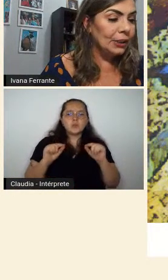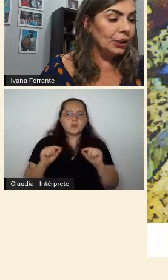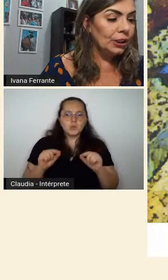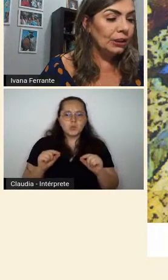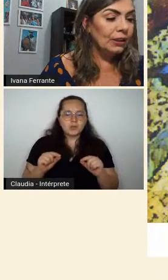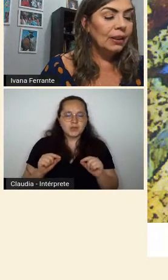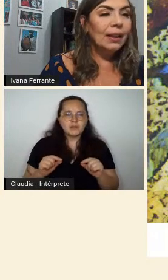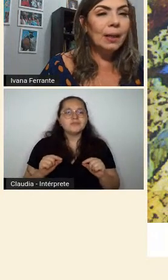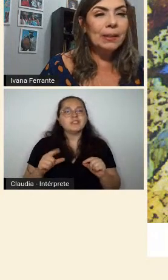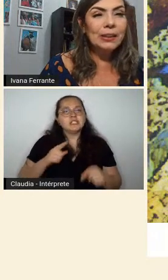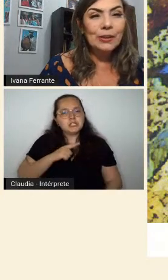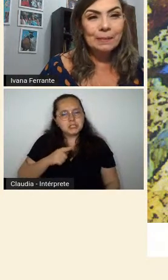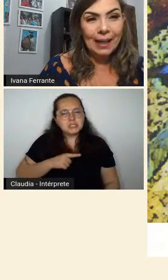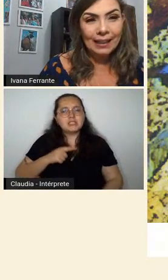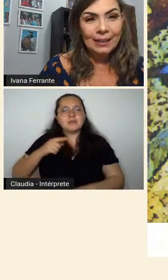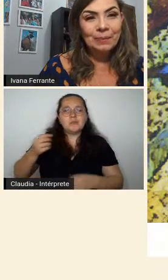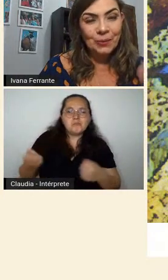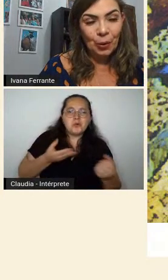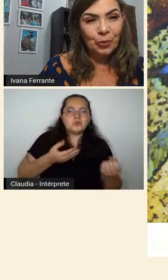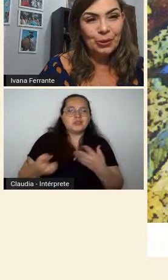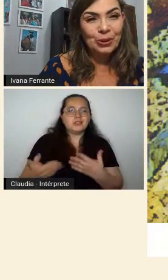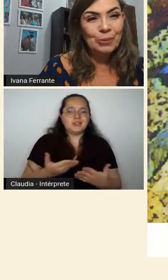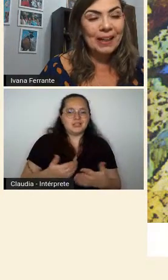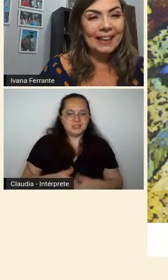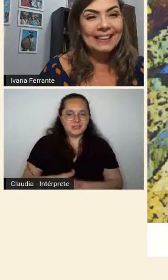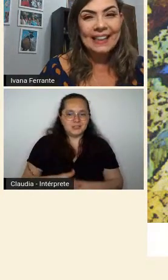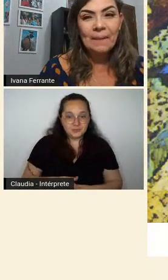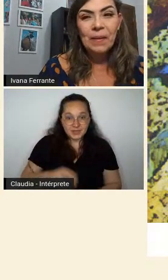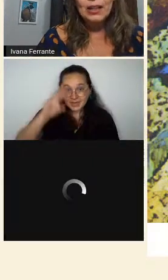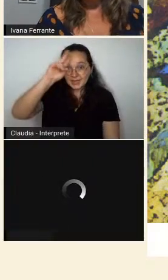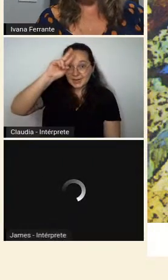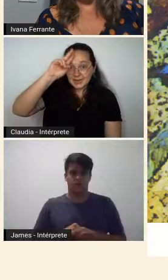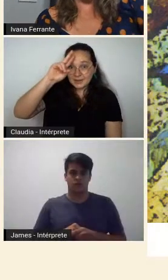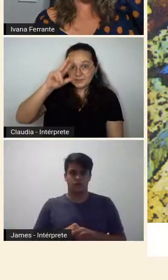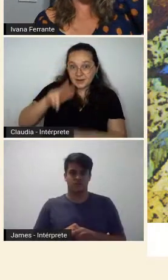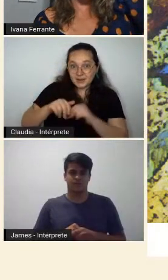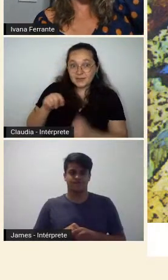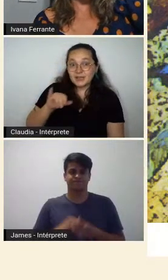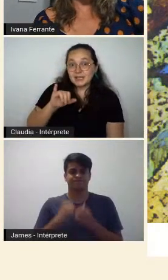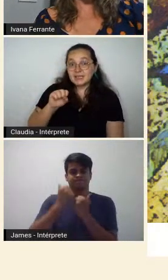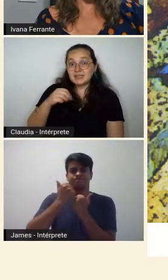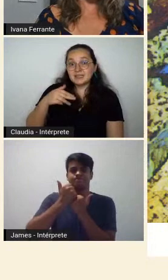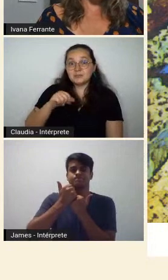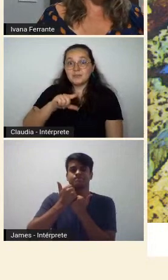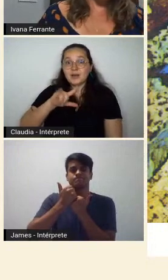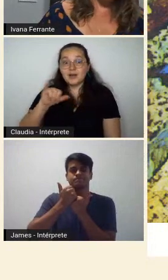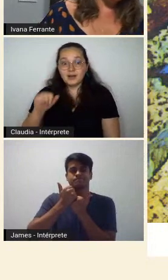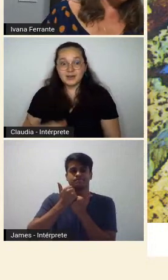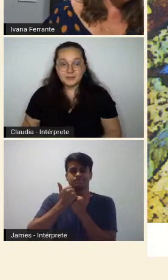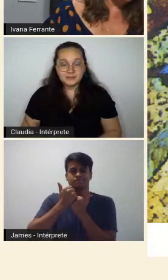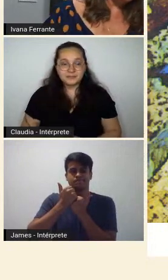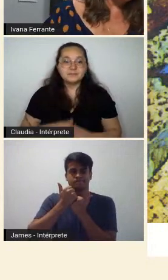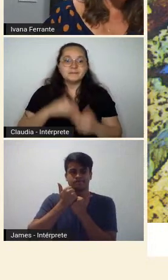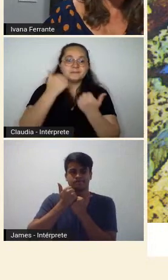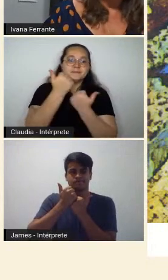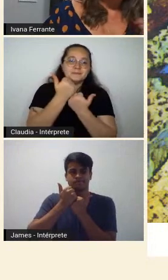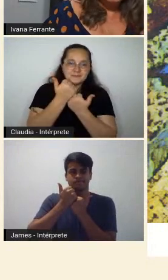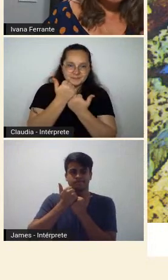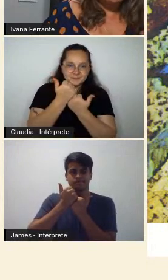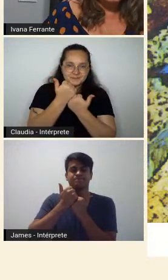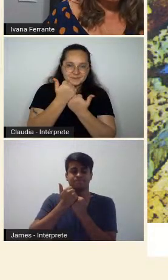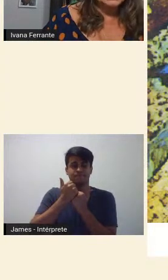modernidade. Lembra-se de Esmalha do Alfonso de Guimarães, tinha uma lua no céu, tinha uma lua no mar,